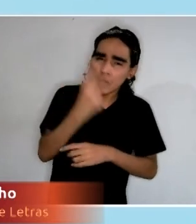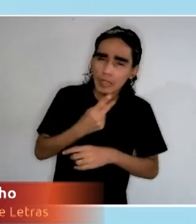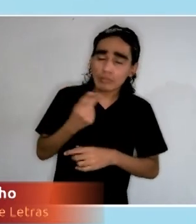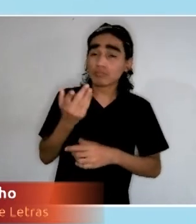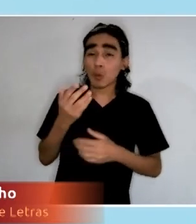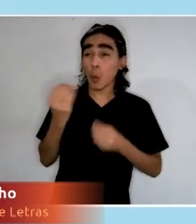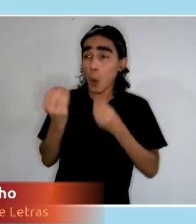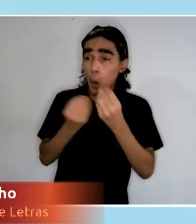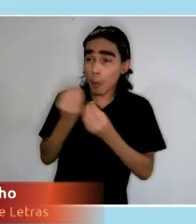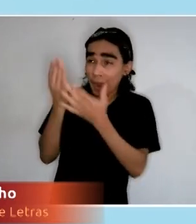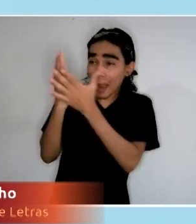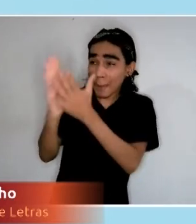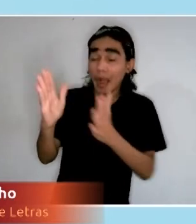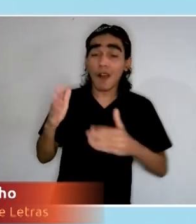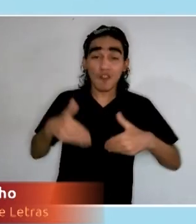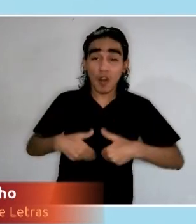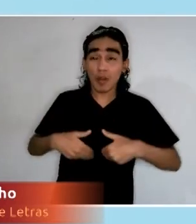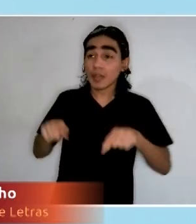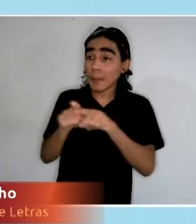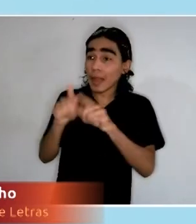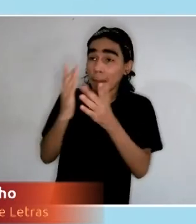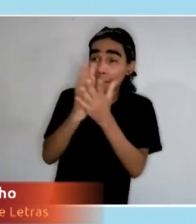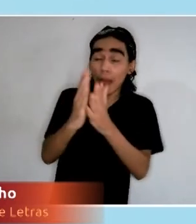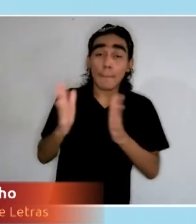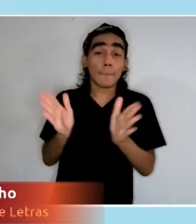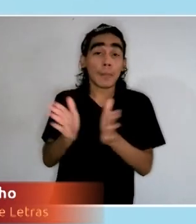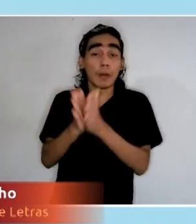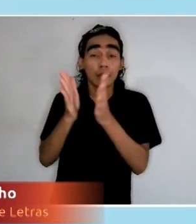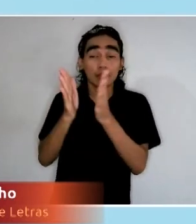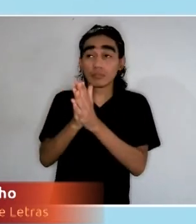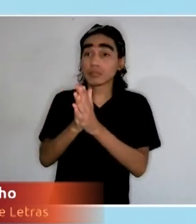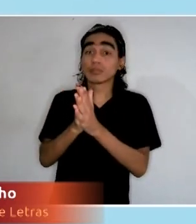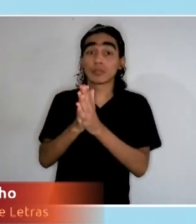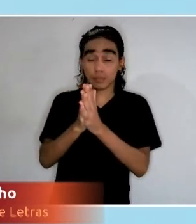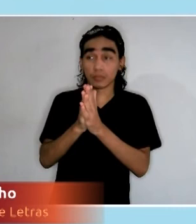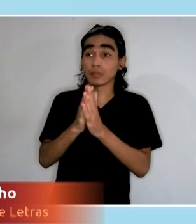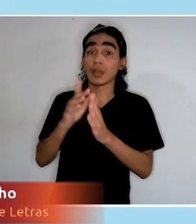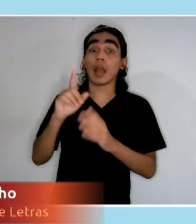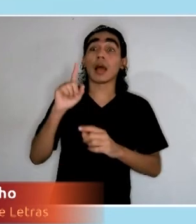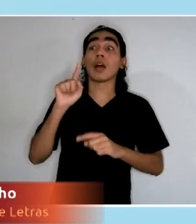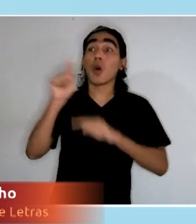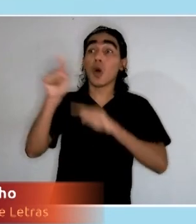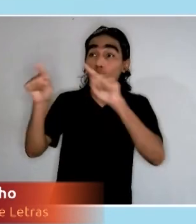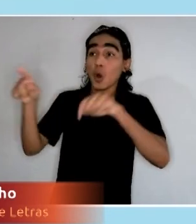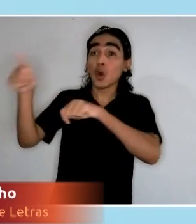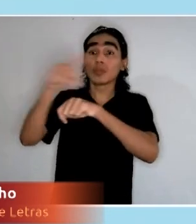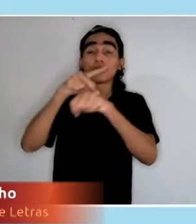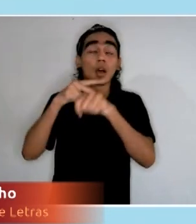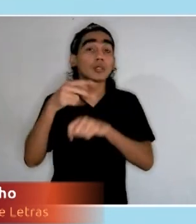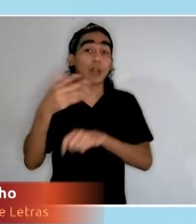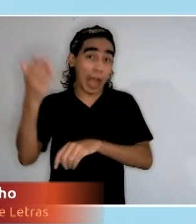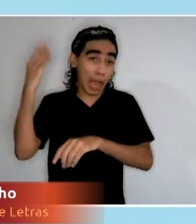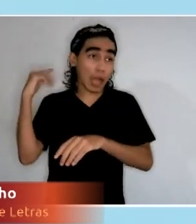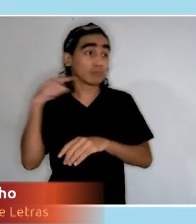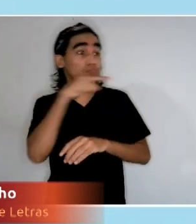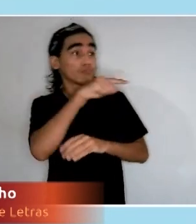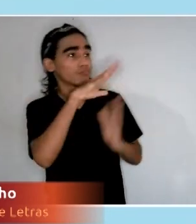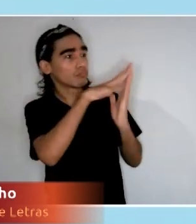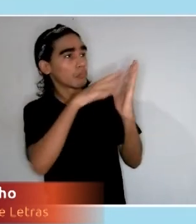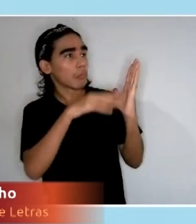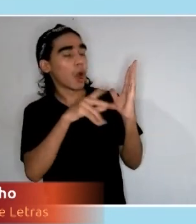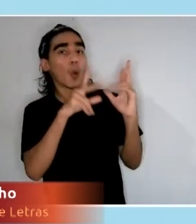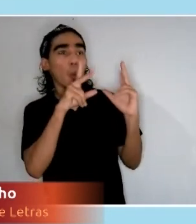pobreza, baseados na experiência brasileira. Hoje, outros países do mundo estão saindo da fome e da pobreza porque seguiram aquilo que o